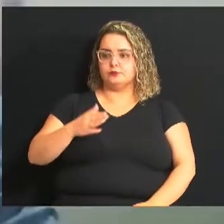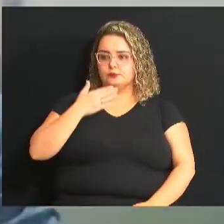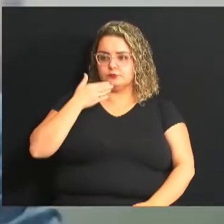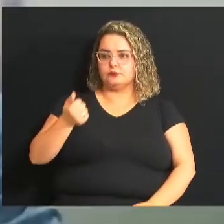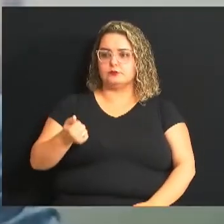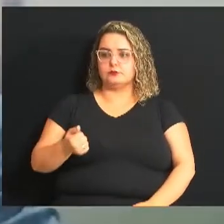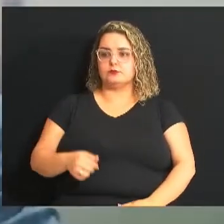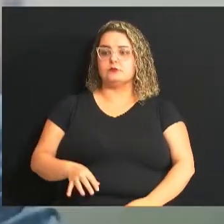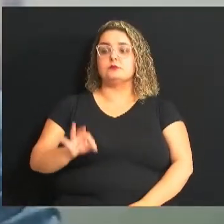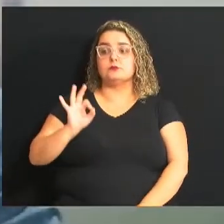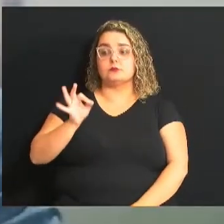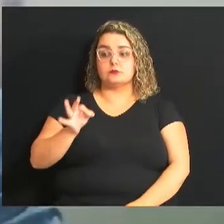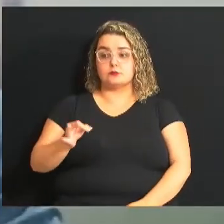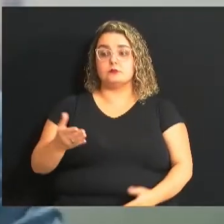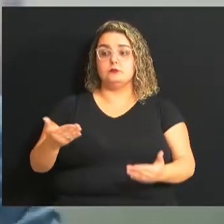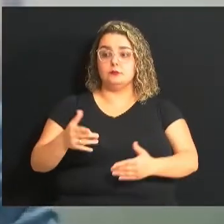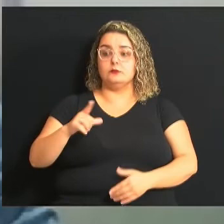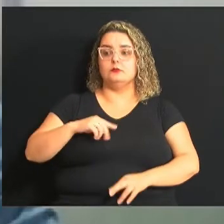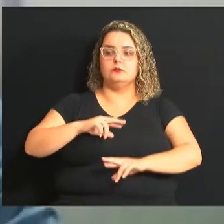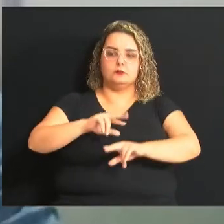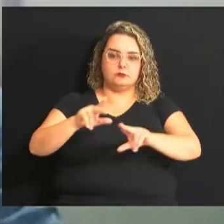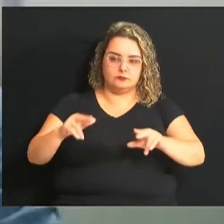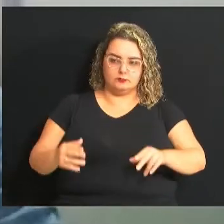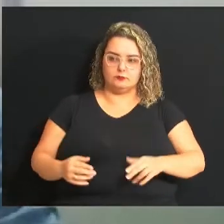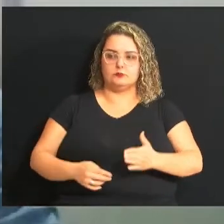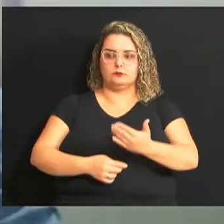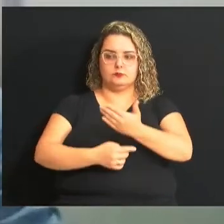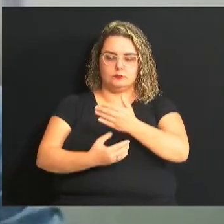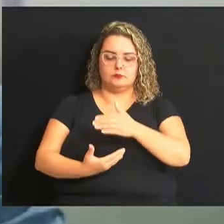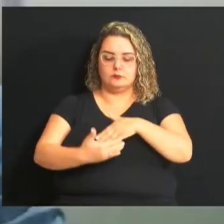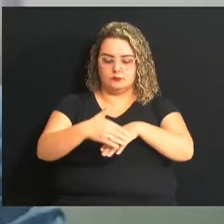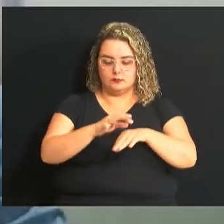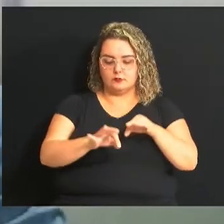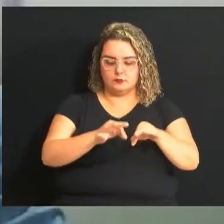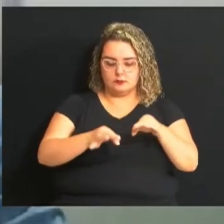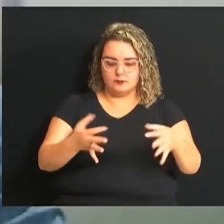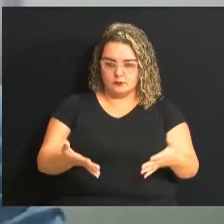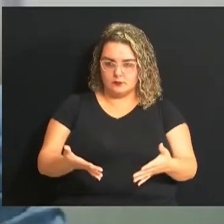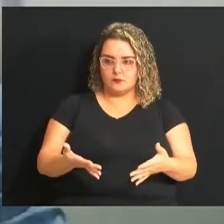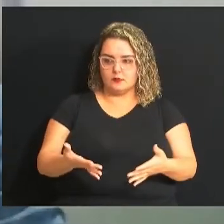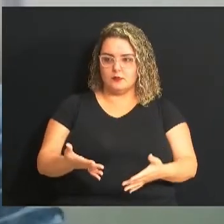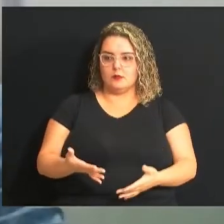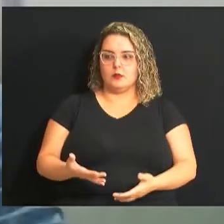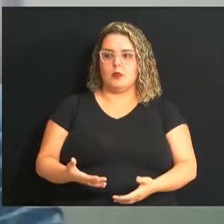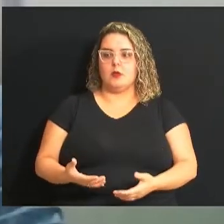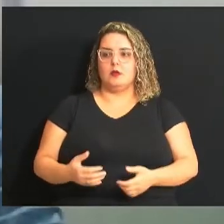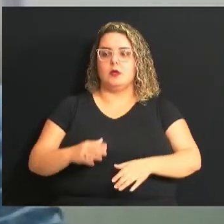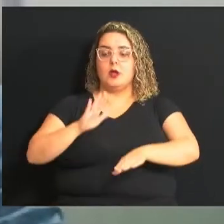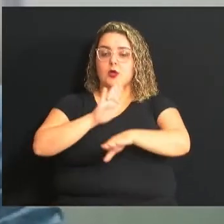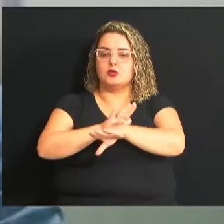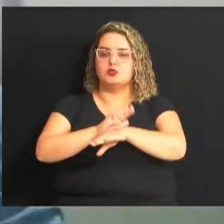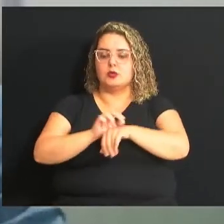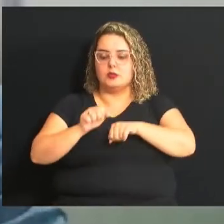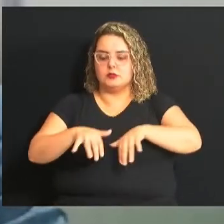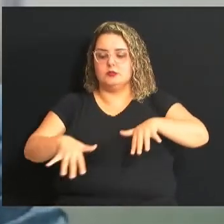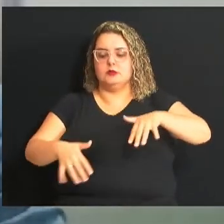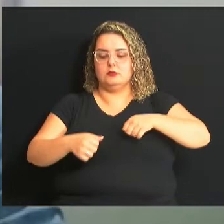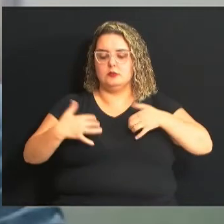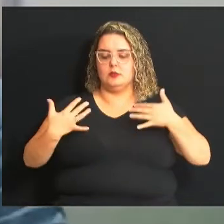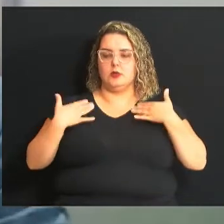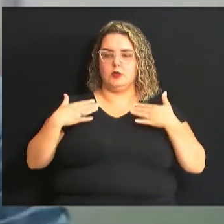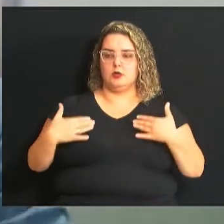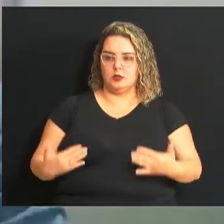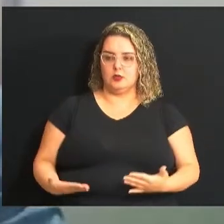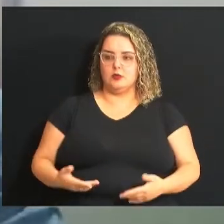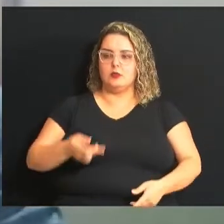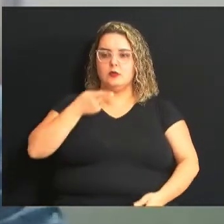Exato. Hoje a gente tem diversos tipos de tecnologia, né, para tênis, que eles ajudam a dissipar a carga corporal, e principalmente quando a gente está falando de uma